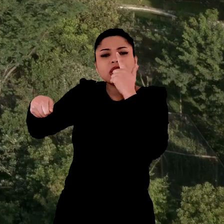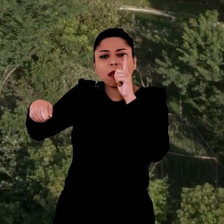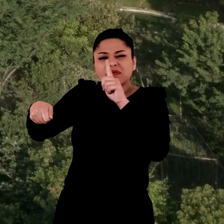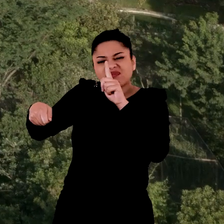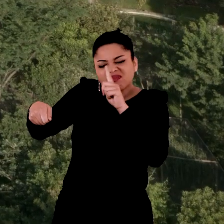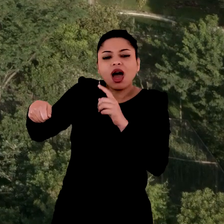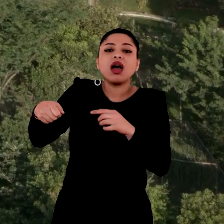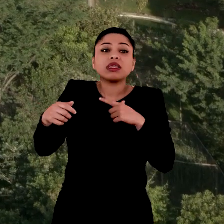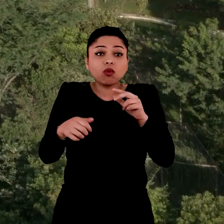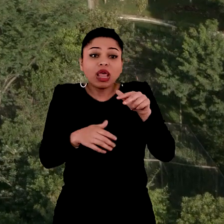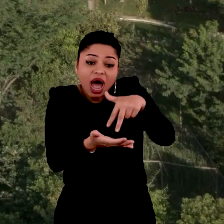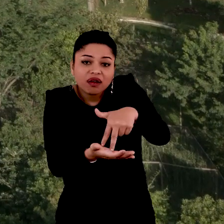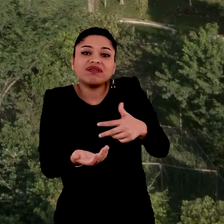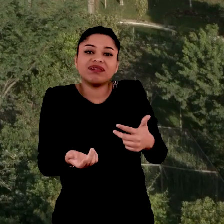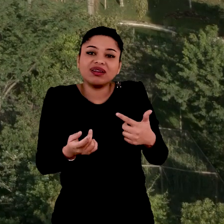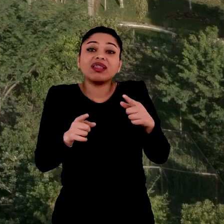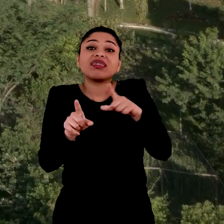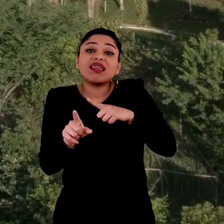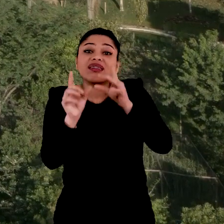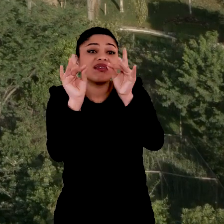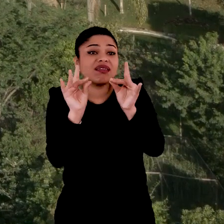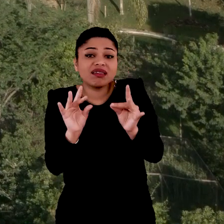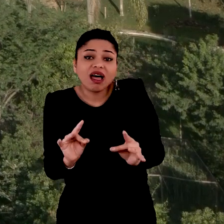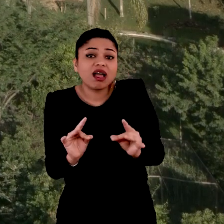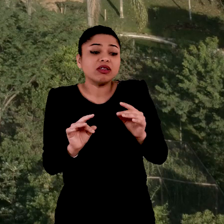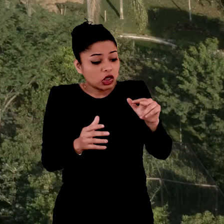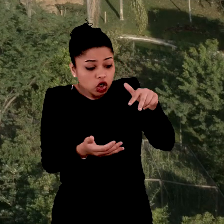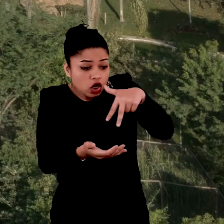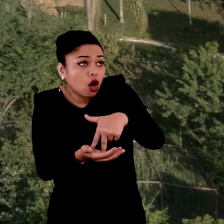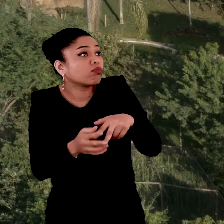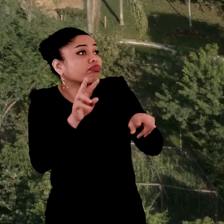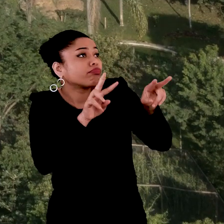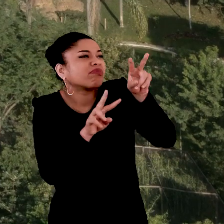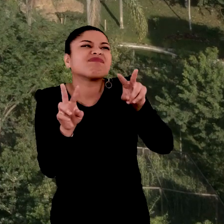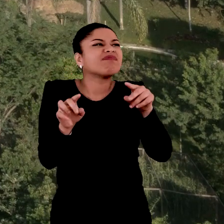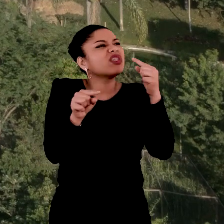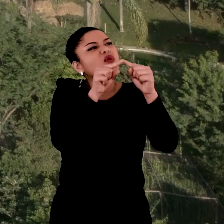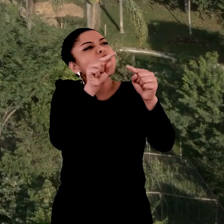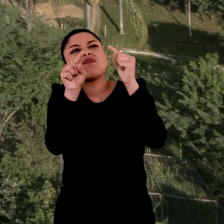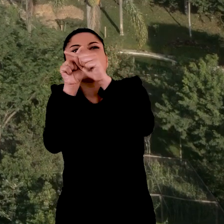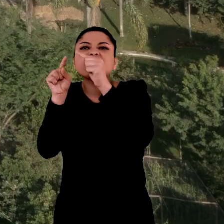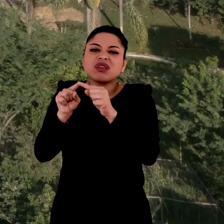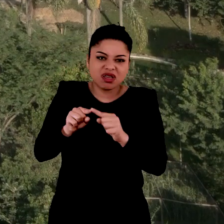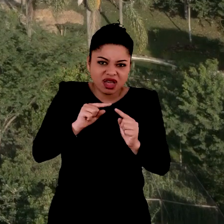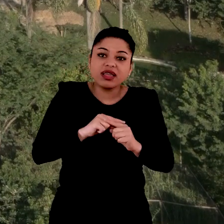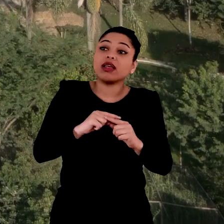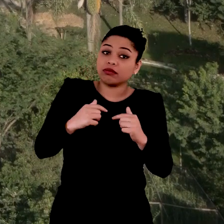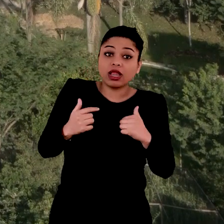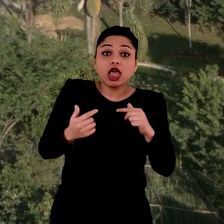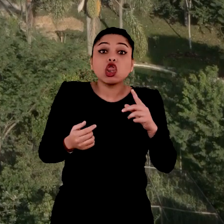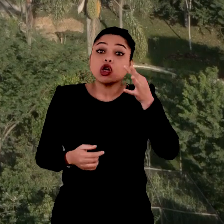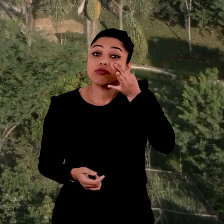em loco, o que fez com que também a gente contribuísse nas soluções adequadas ao espaço. O projeto é muito voltado para a